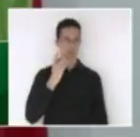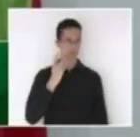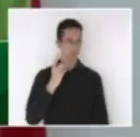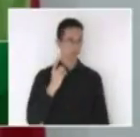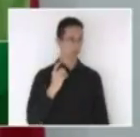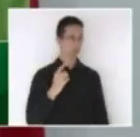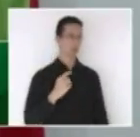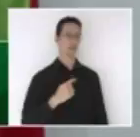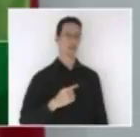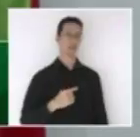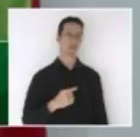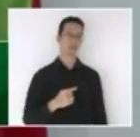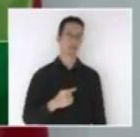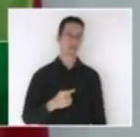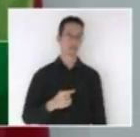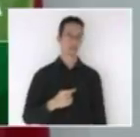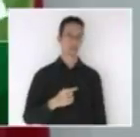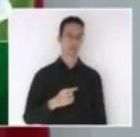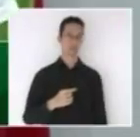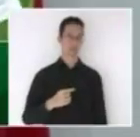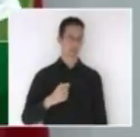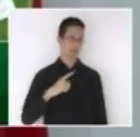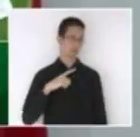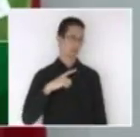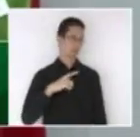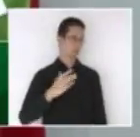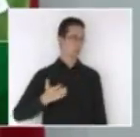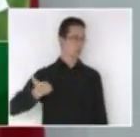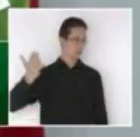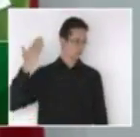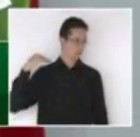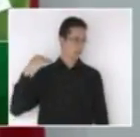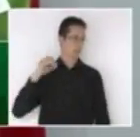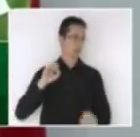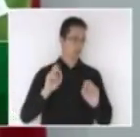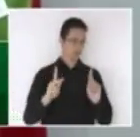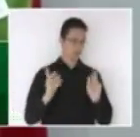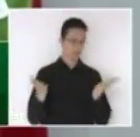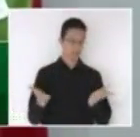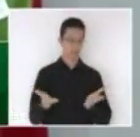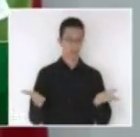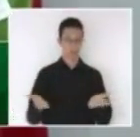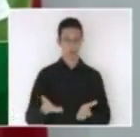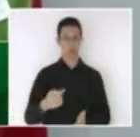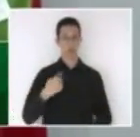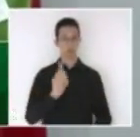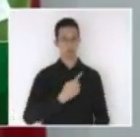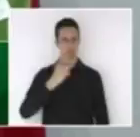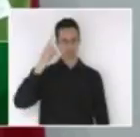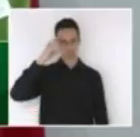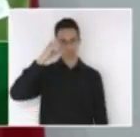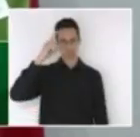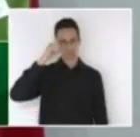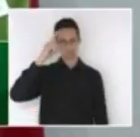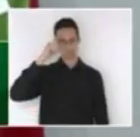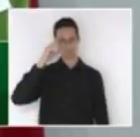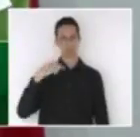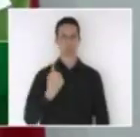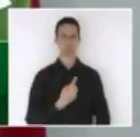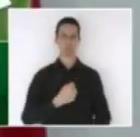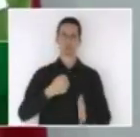né, mas nós estamos agora diariamente, deputado Sareta, travando a nossa batalha farrapa por